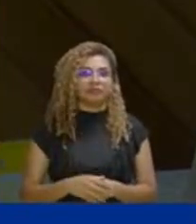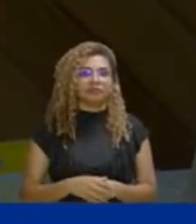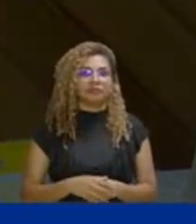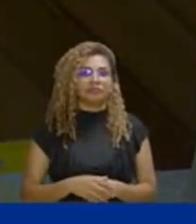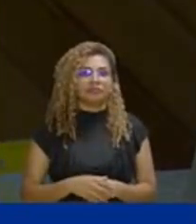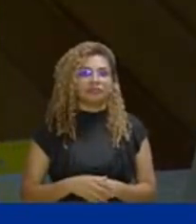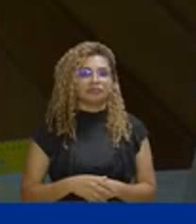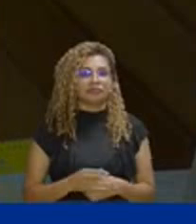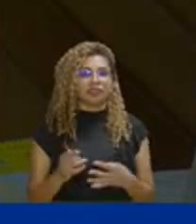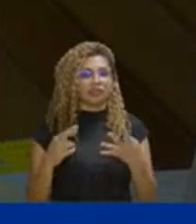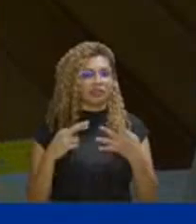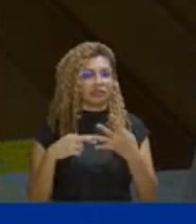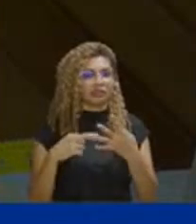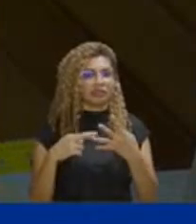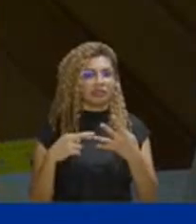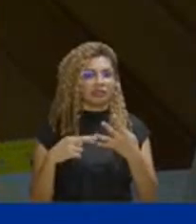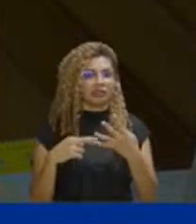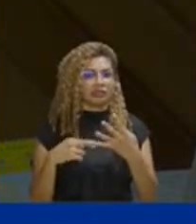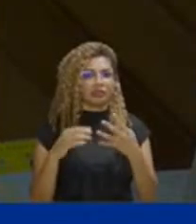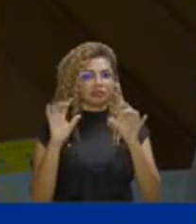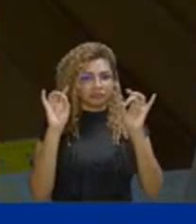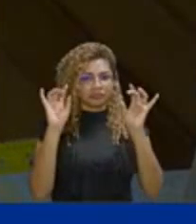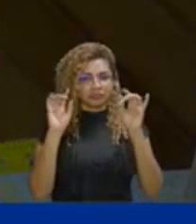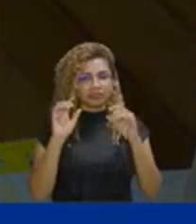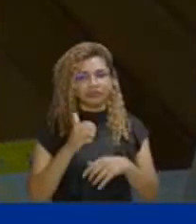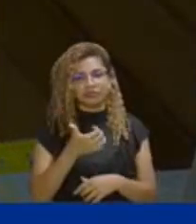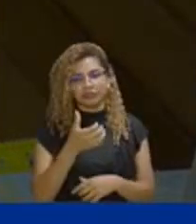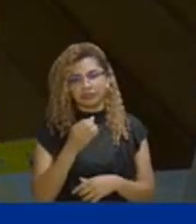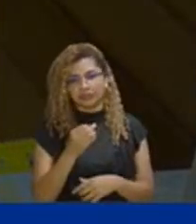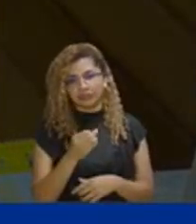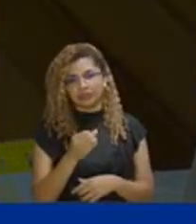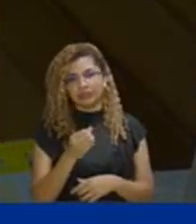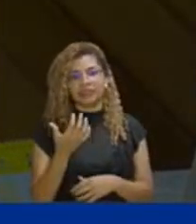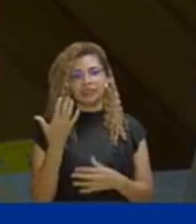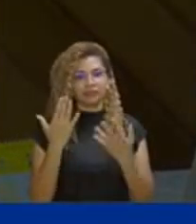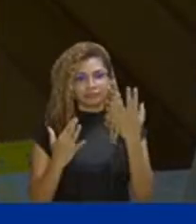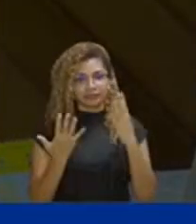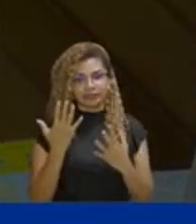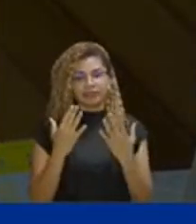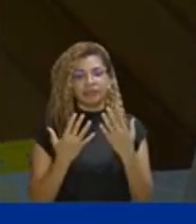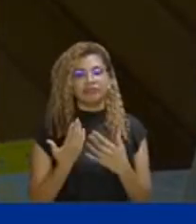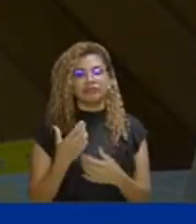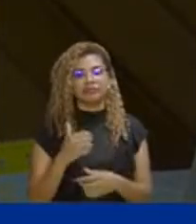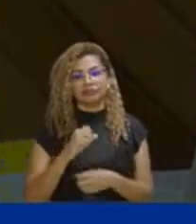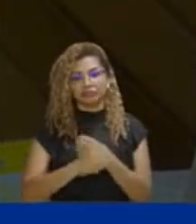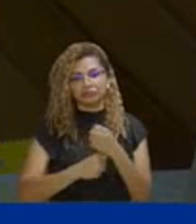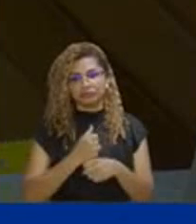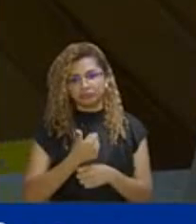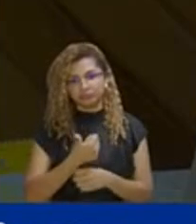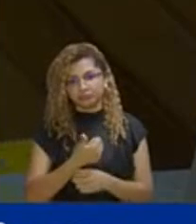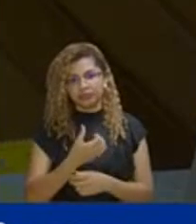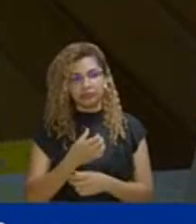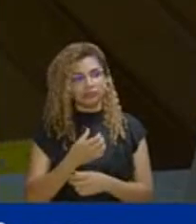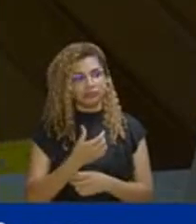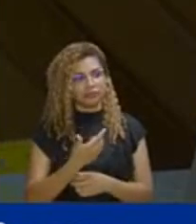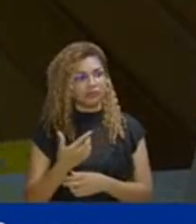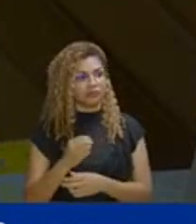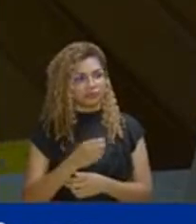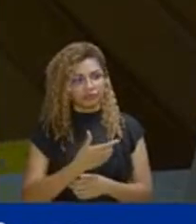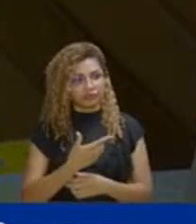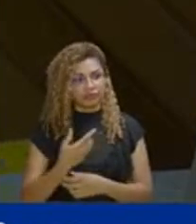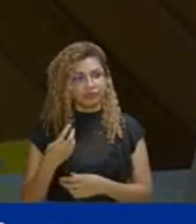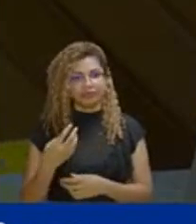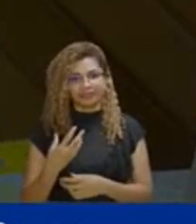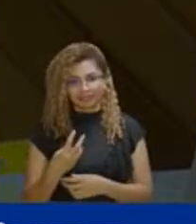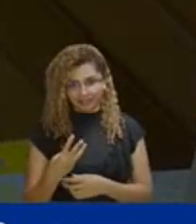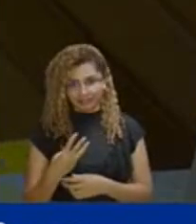especial de 16 de fevereiro de 2023. Portanto, não merece acolhida a tese do recorrente